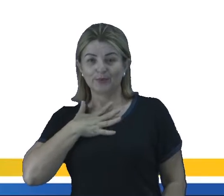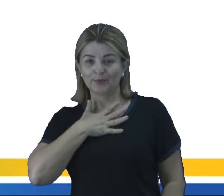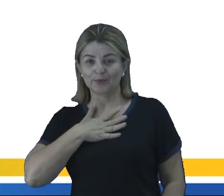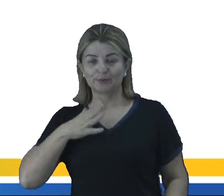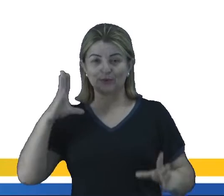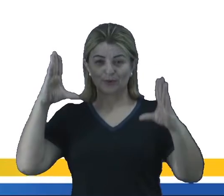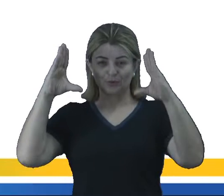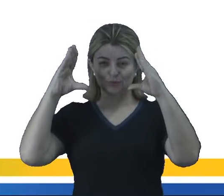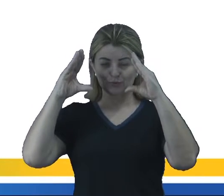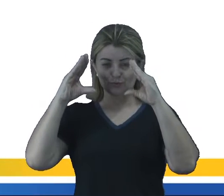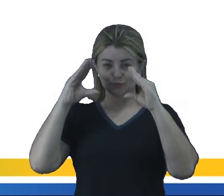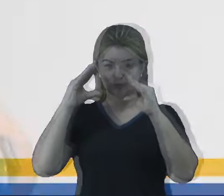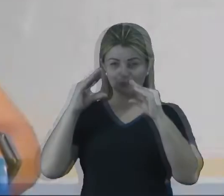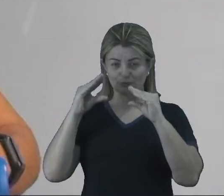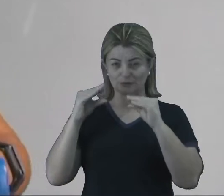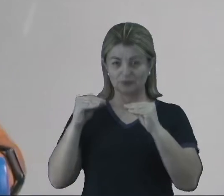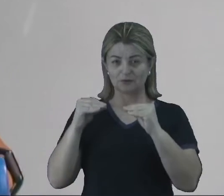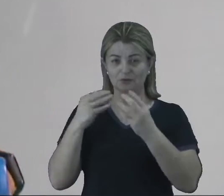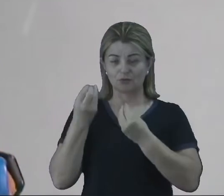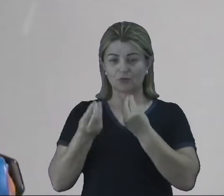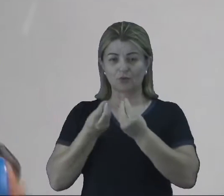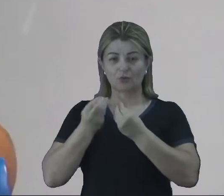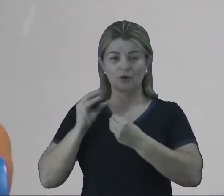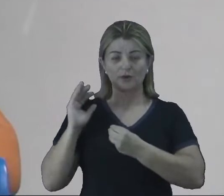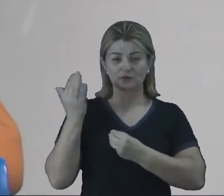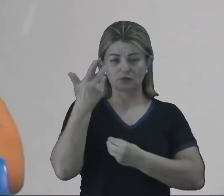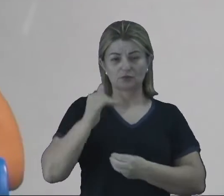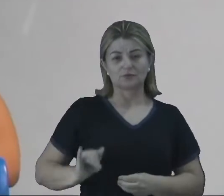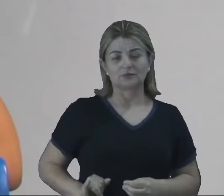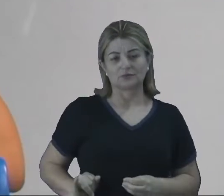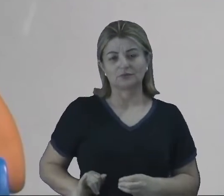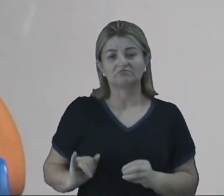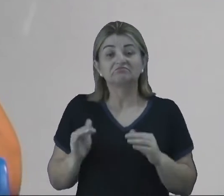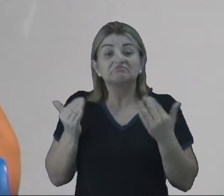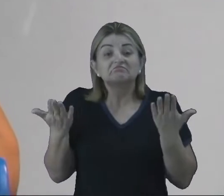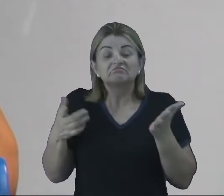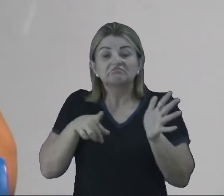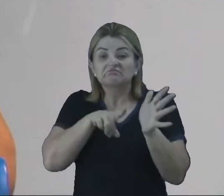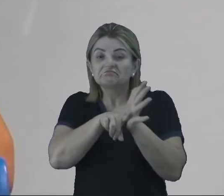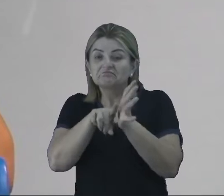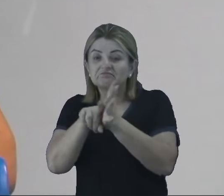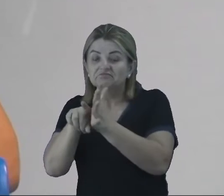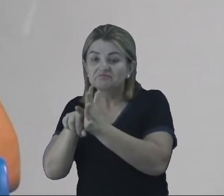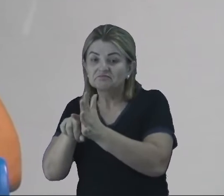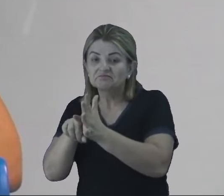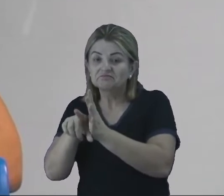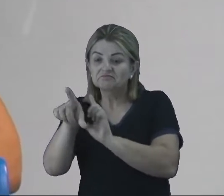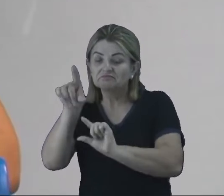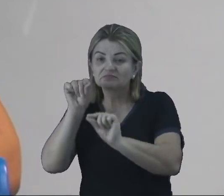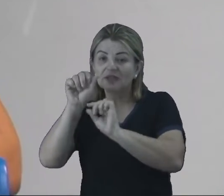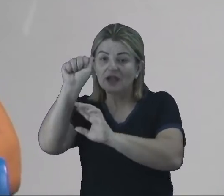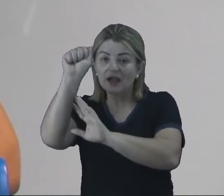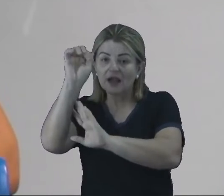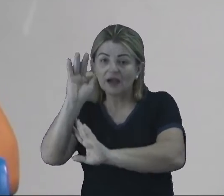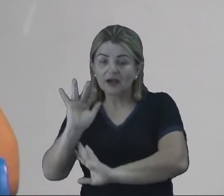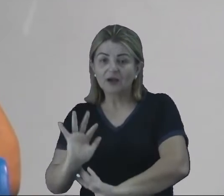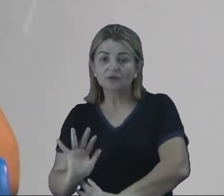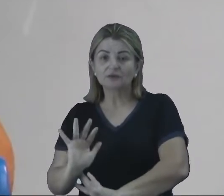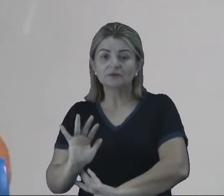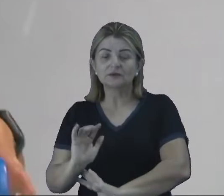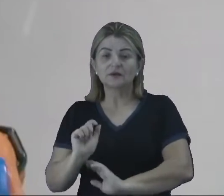interpretação, para a associação, para perceber o que aquele texto agrega, né, para determinados assuntos ou para a própria